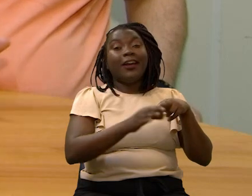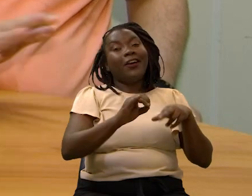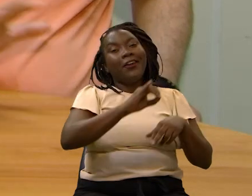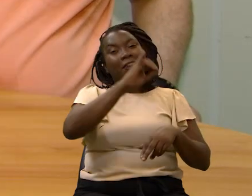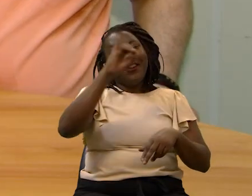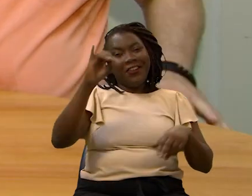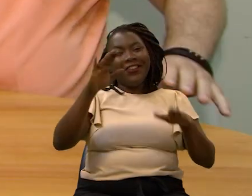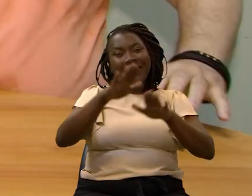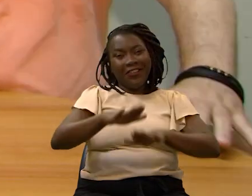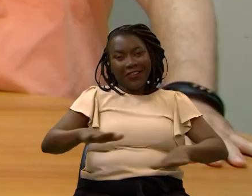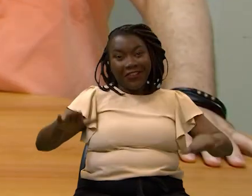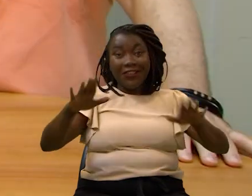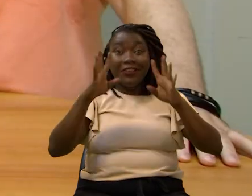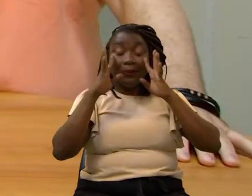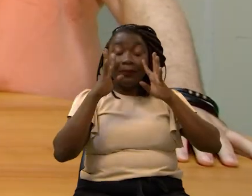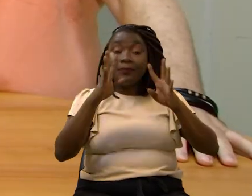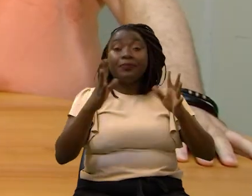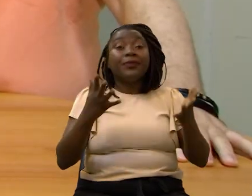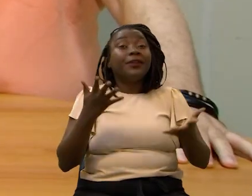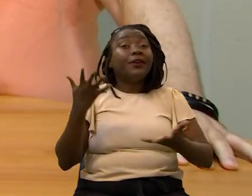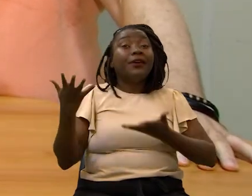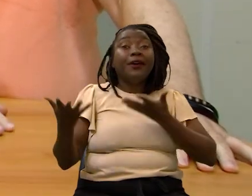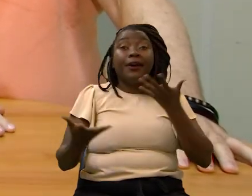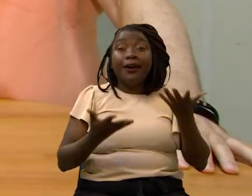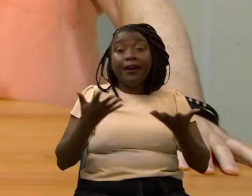Um olá para todos os ouvintes.